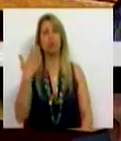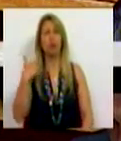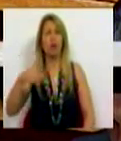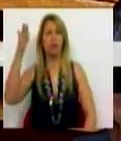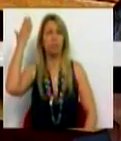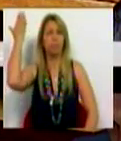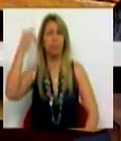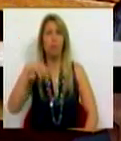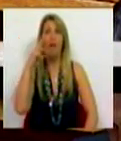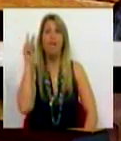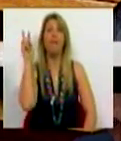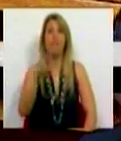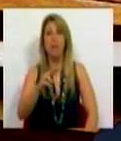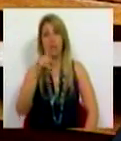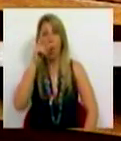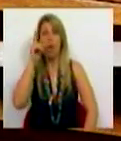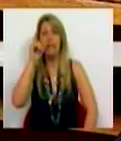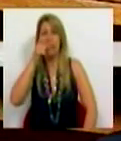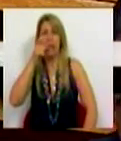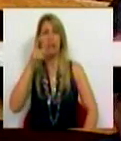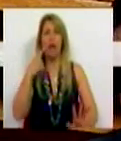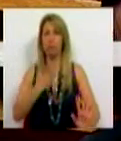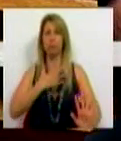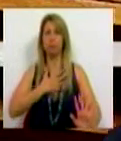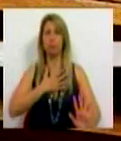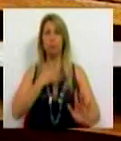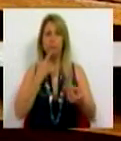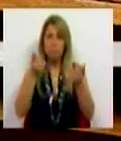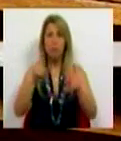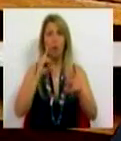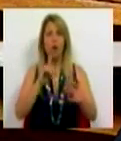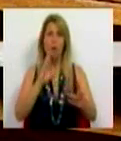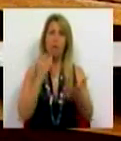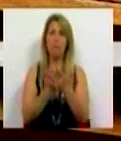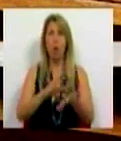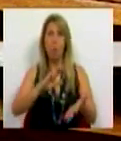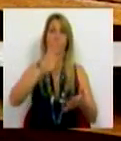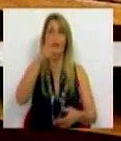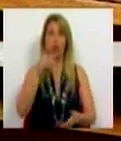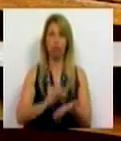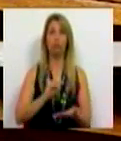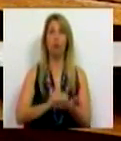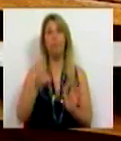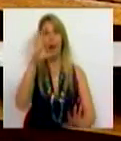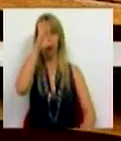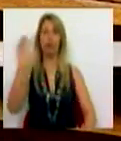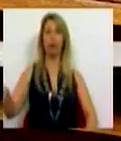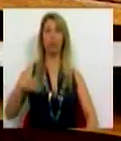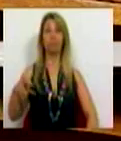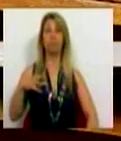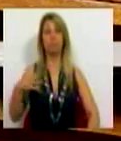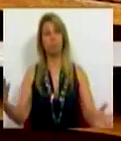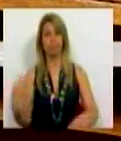visão salazarenta a que não queremos voltar, de um país pobre e um Estado rico, embora contra o